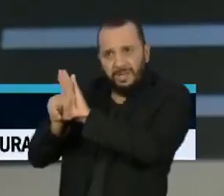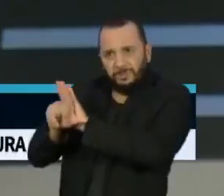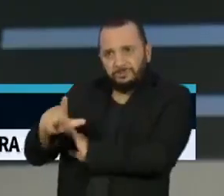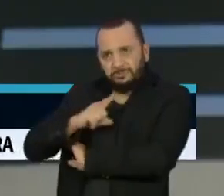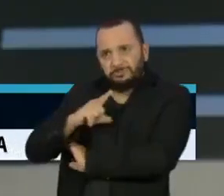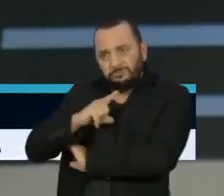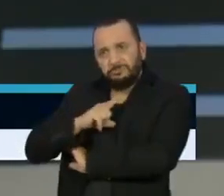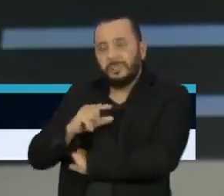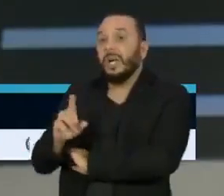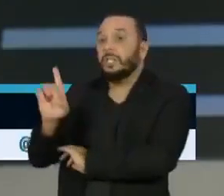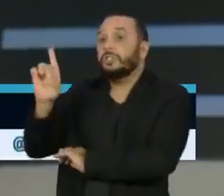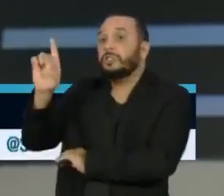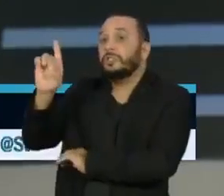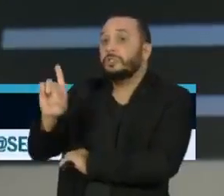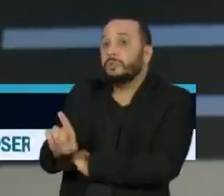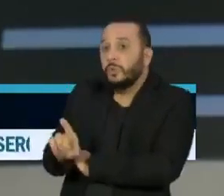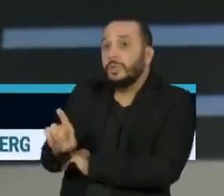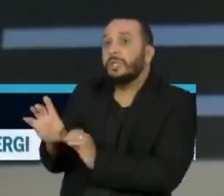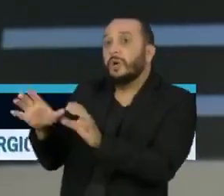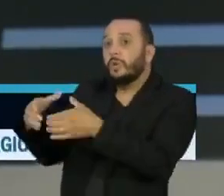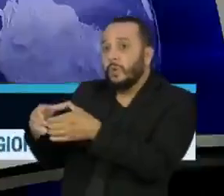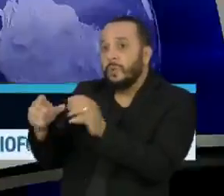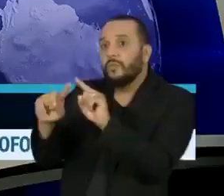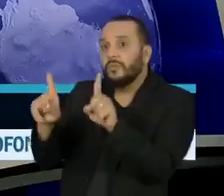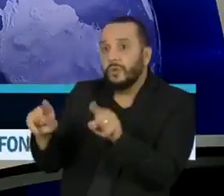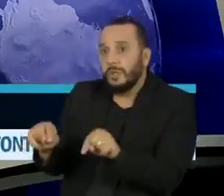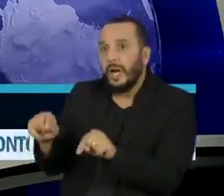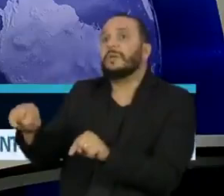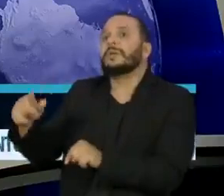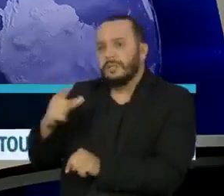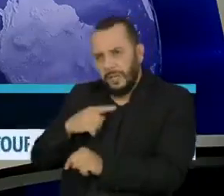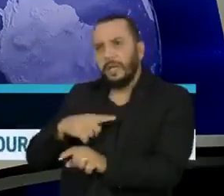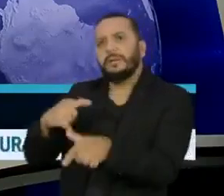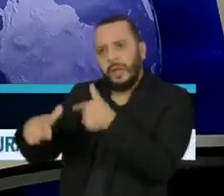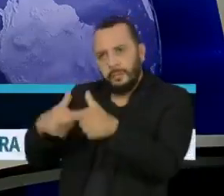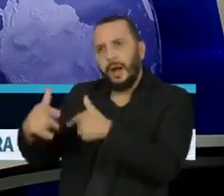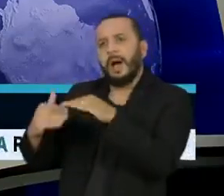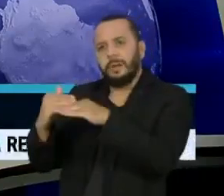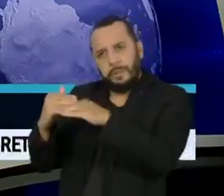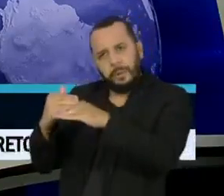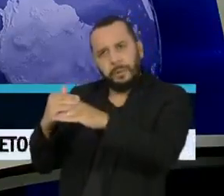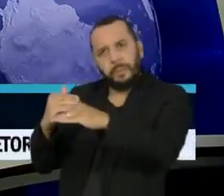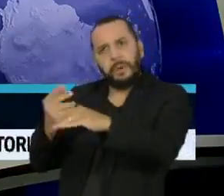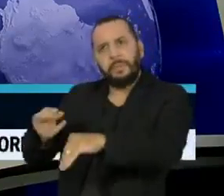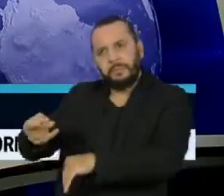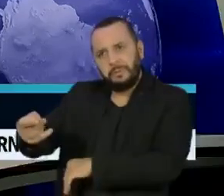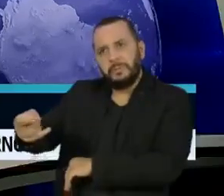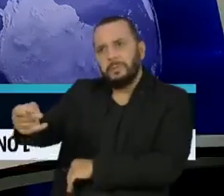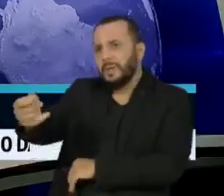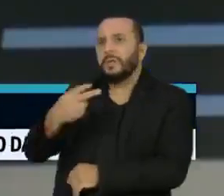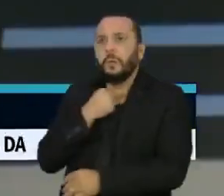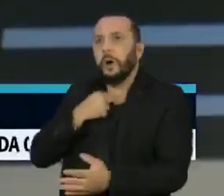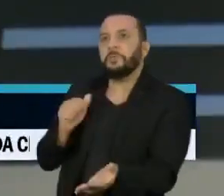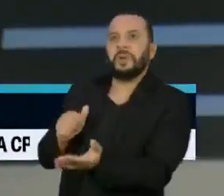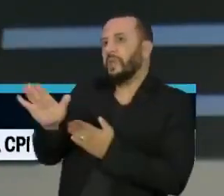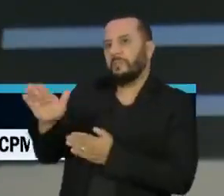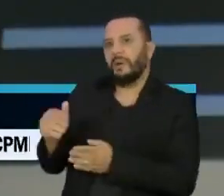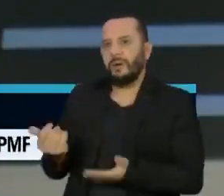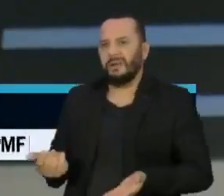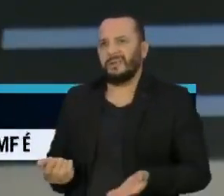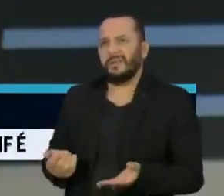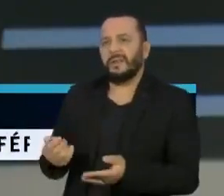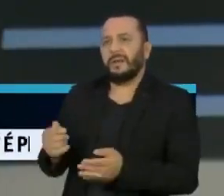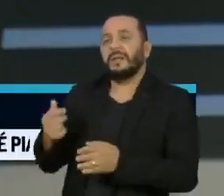A diretoria, colegiada, os funcionários, eles têm estabilidade. Né? E, portanto, isso já foi pensado lá atrás exatamente para